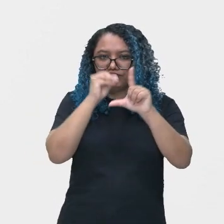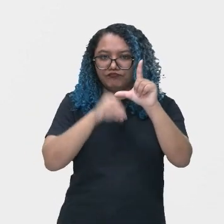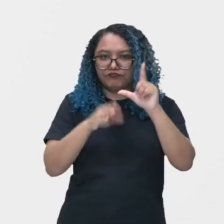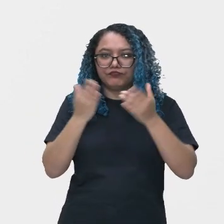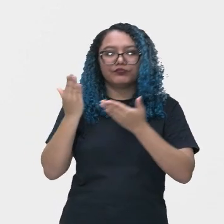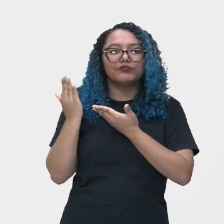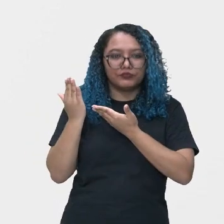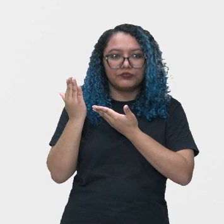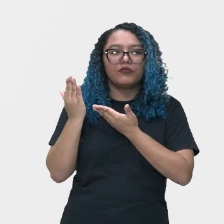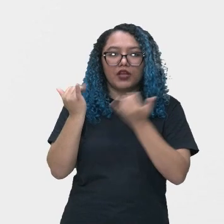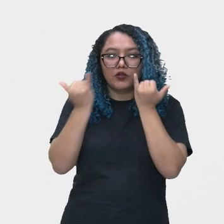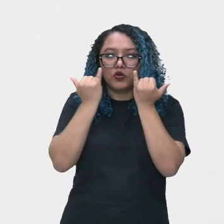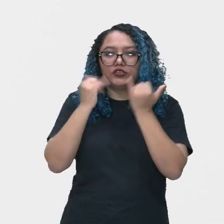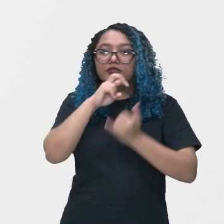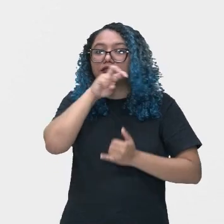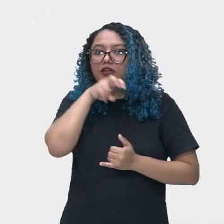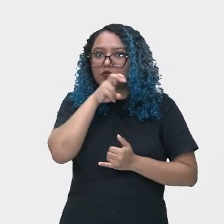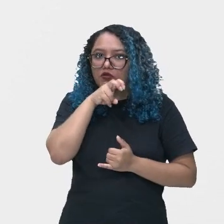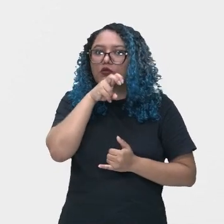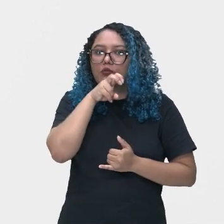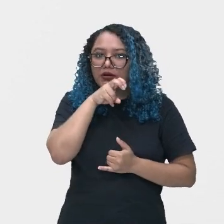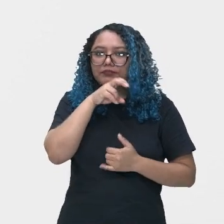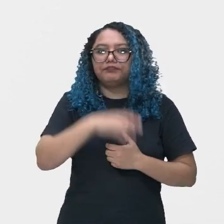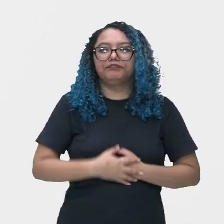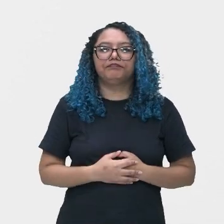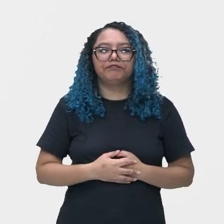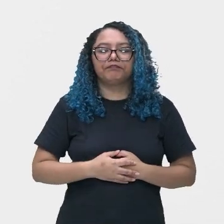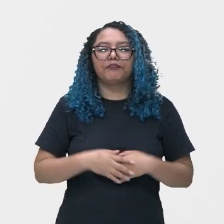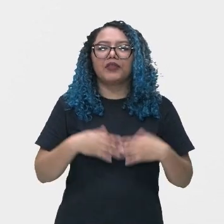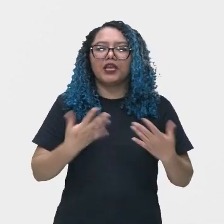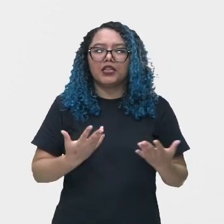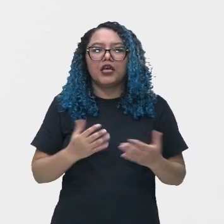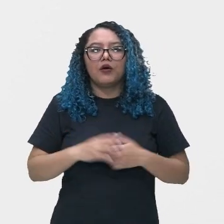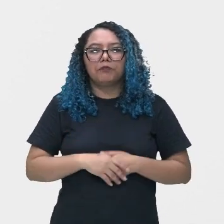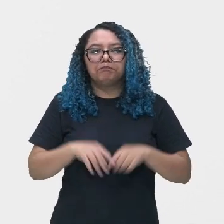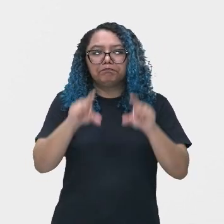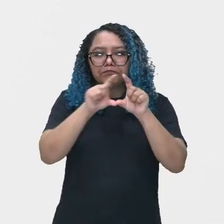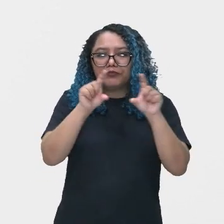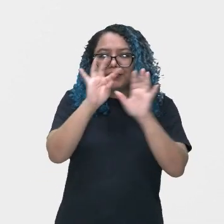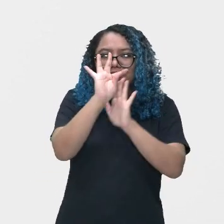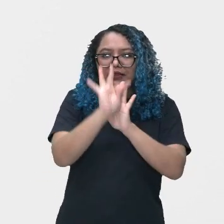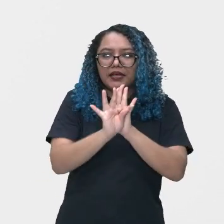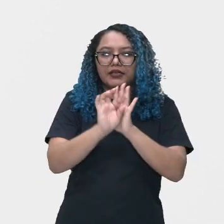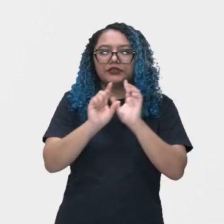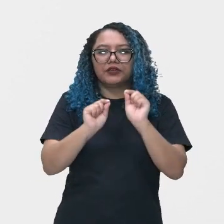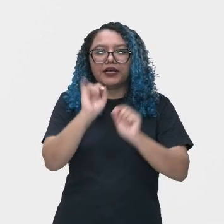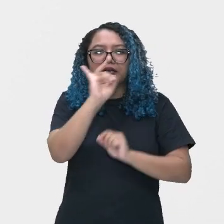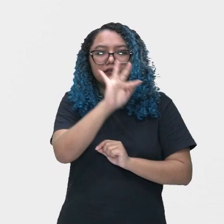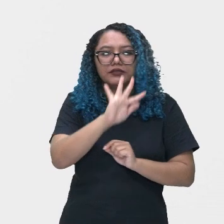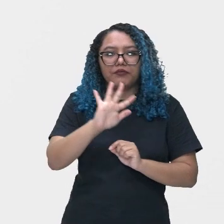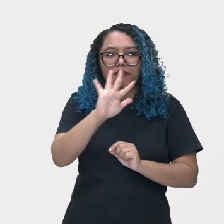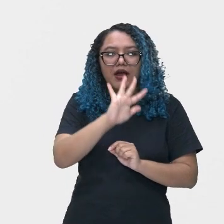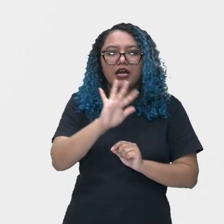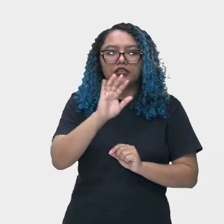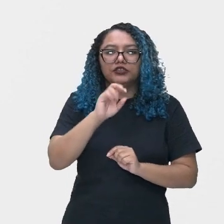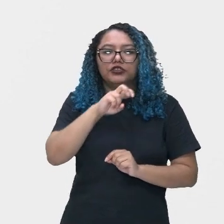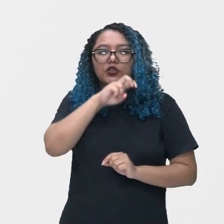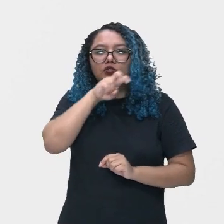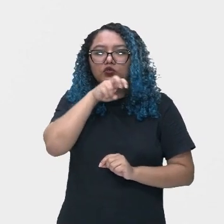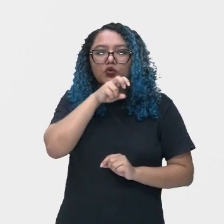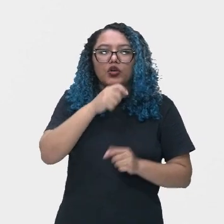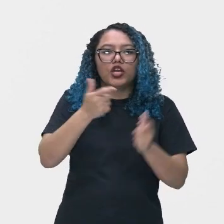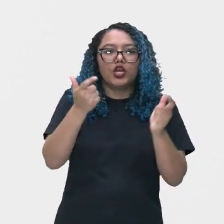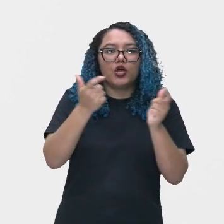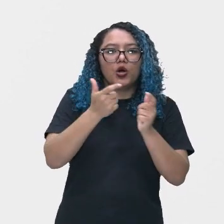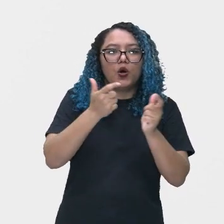aqui. De acordo com a legenda, as imagens com a sucuri foram gravadas no rio Xingu, no Pará. Olha aqui